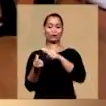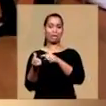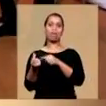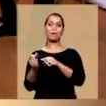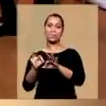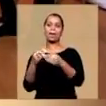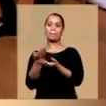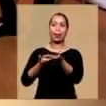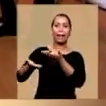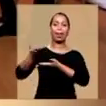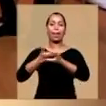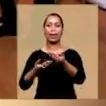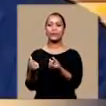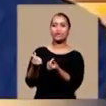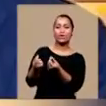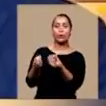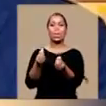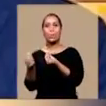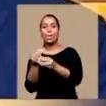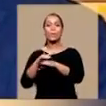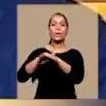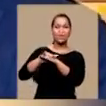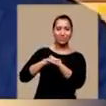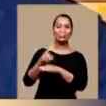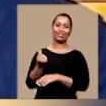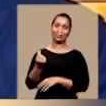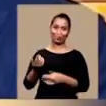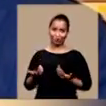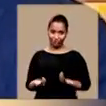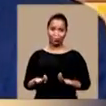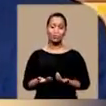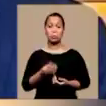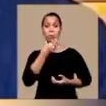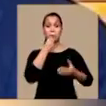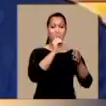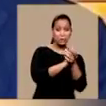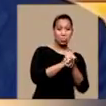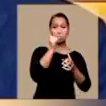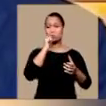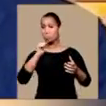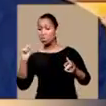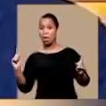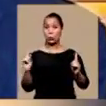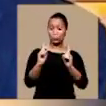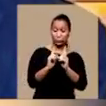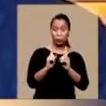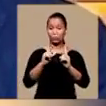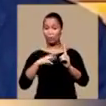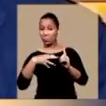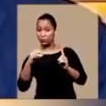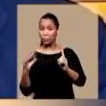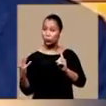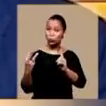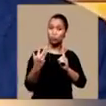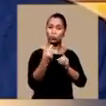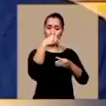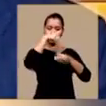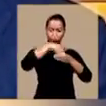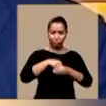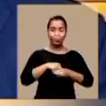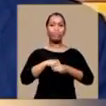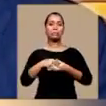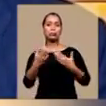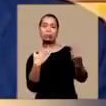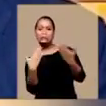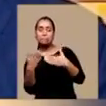mais difícil as famílias se reunirem em volta da mesa para conversar sobre dinheiro. O marido com a mulher, os filhos, né, os familiares, se morar mais